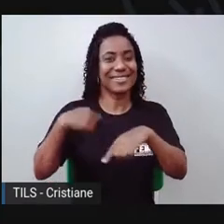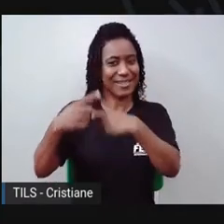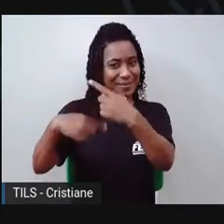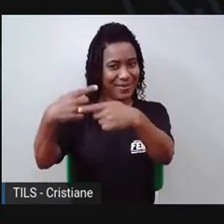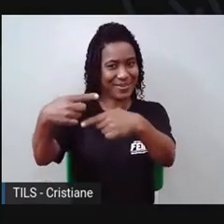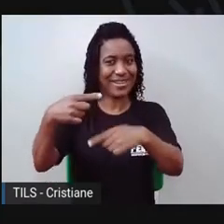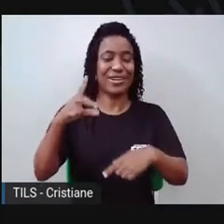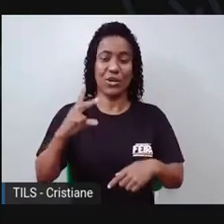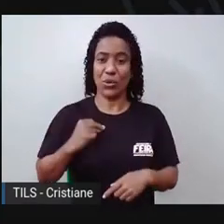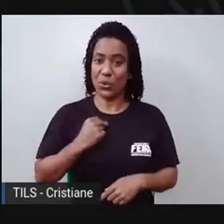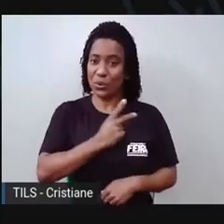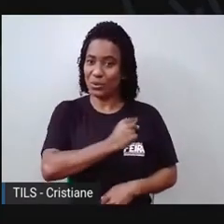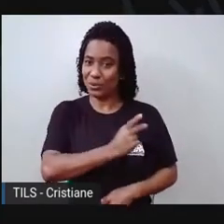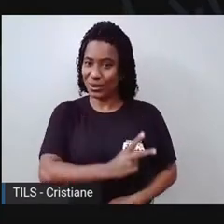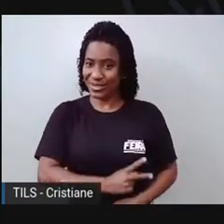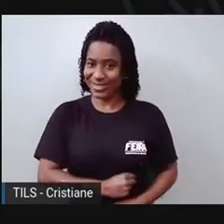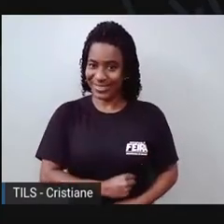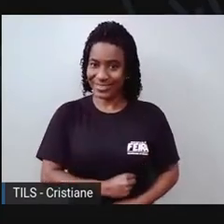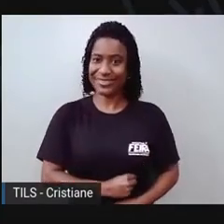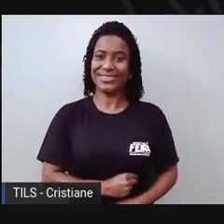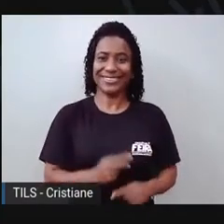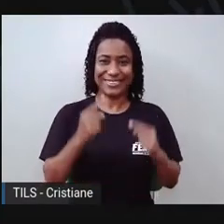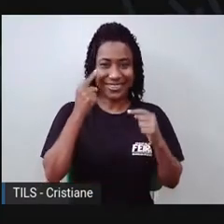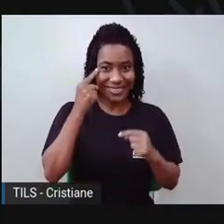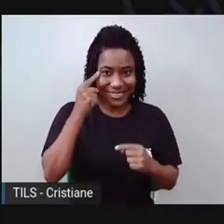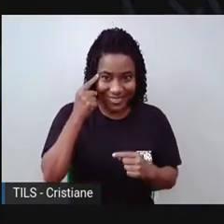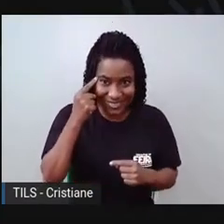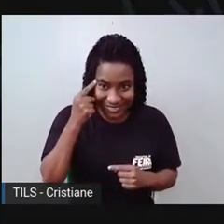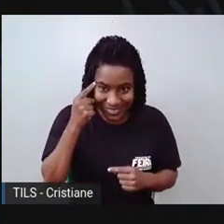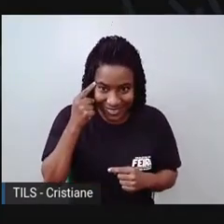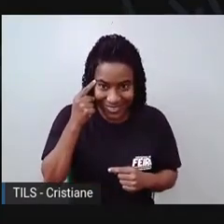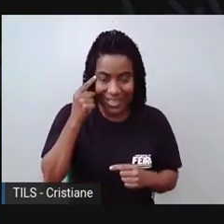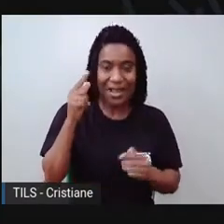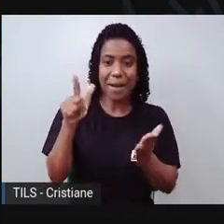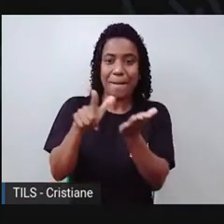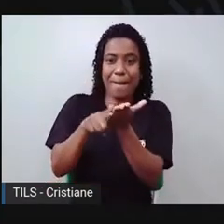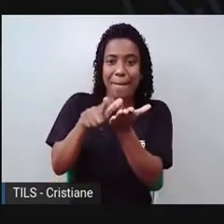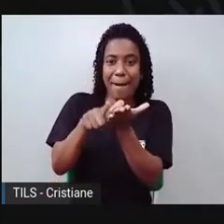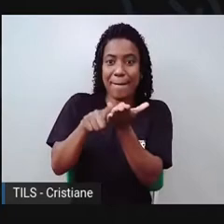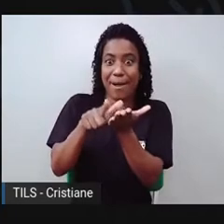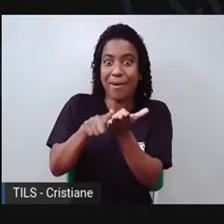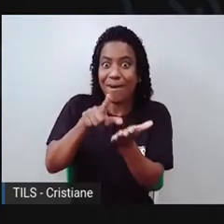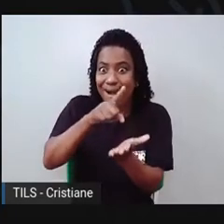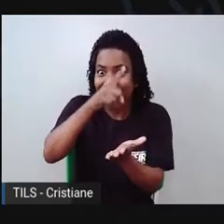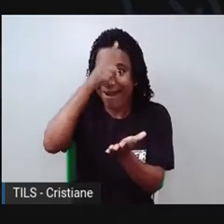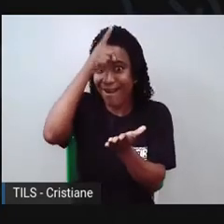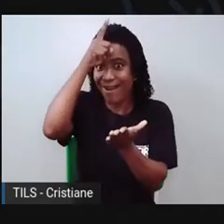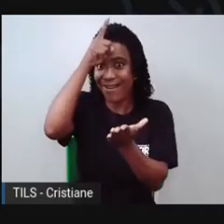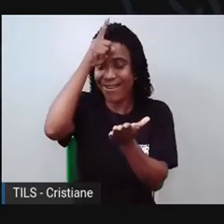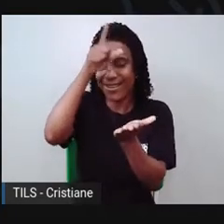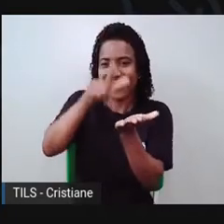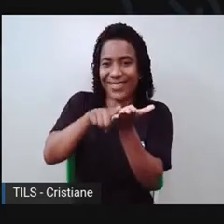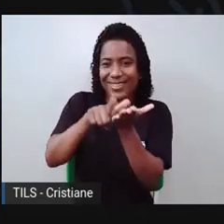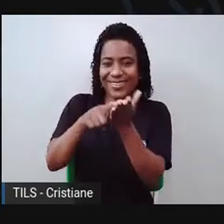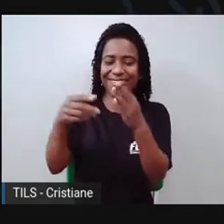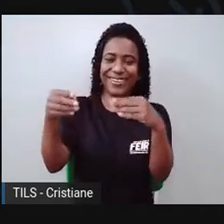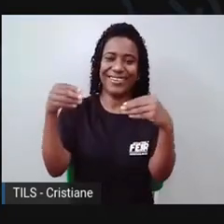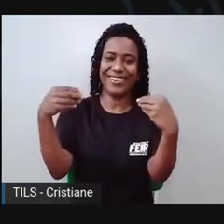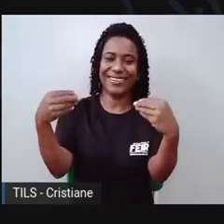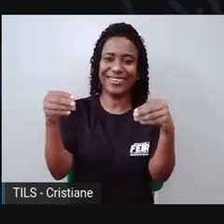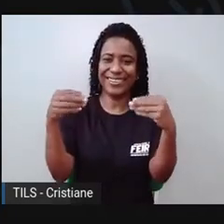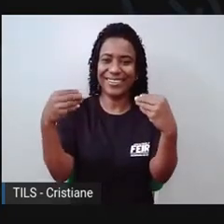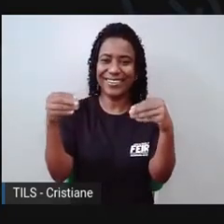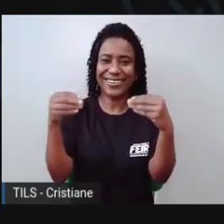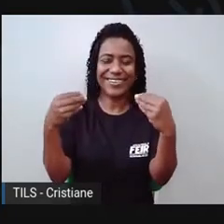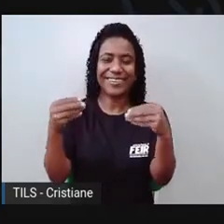o papel. Aí ficou tudo mais leve, né? Porque eles usavam